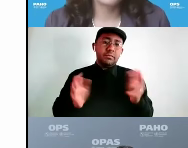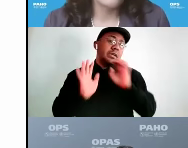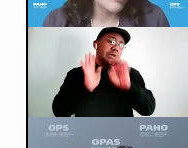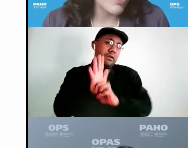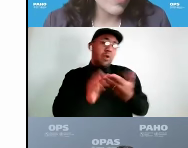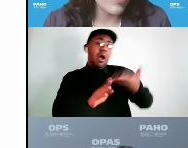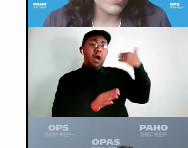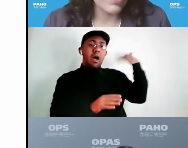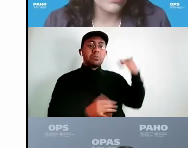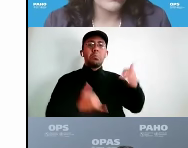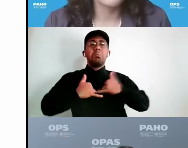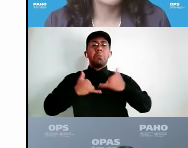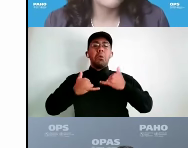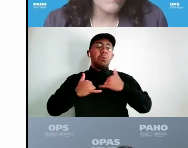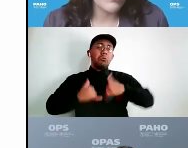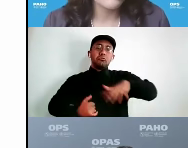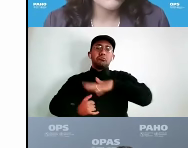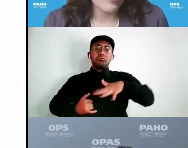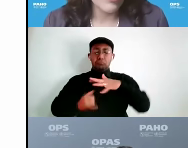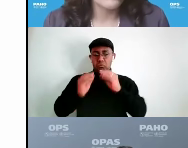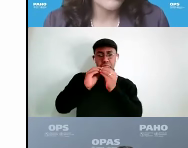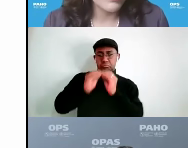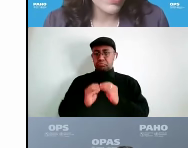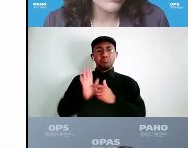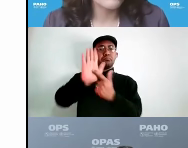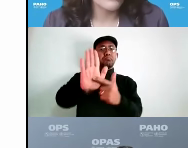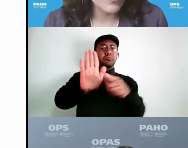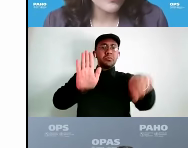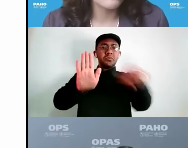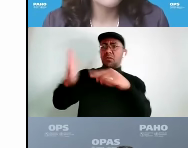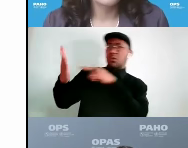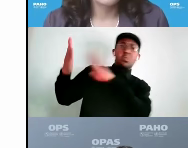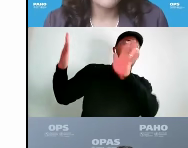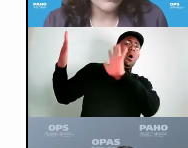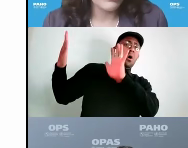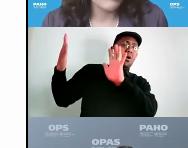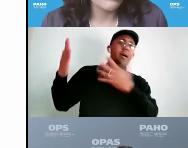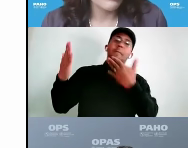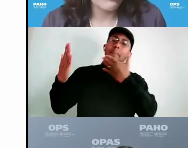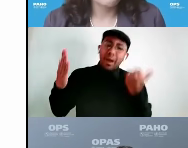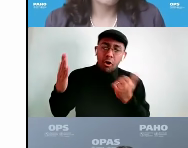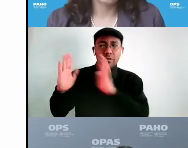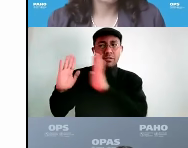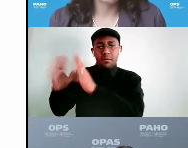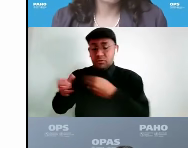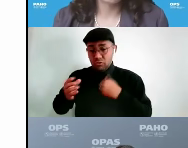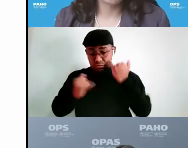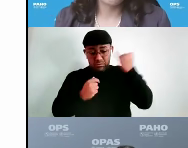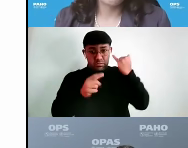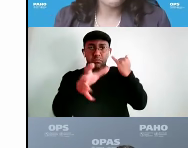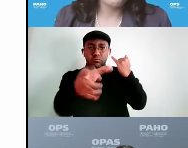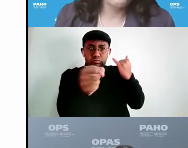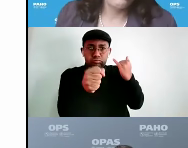se sentiu cômoda, então a mensagem foi retirada. Então sempre temos que desenvolver a mensagem conjunta, essa vai ser a melhor